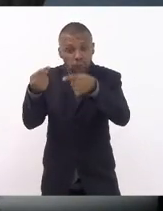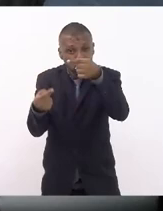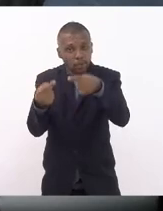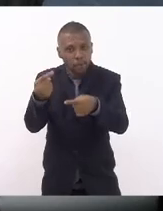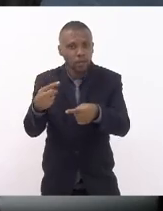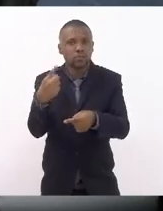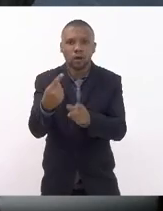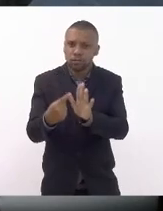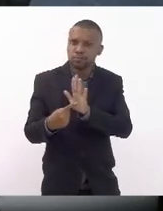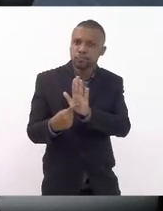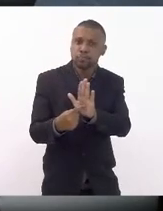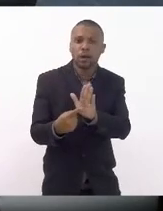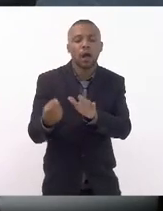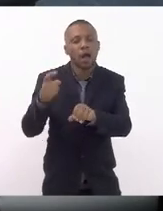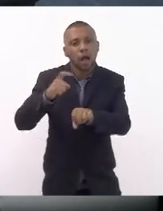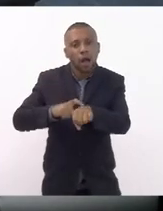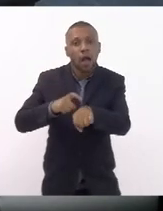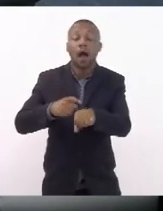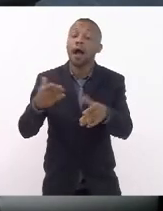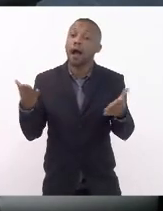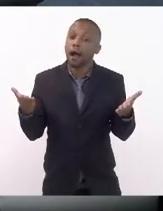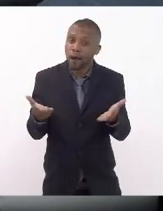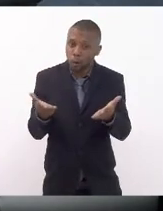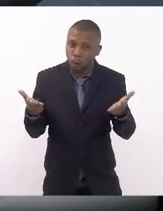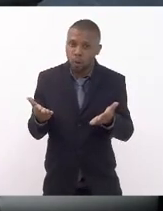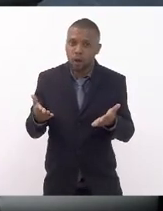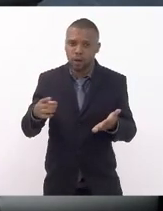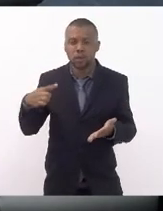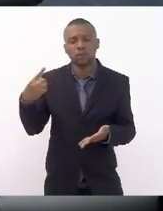colocar. Agora, inclusive, já